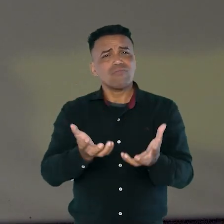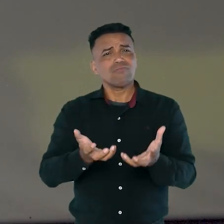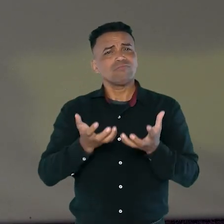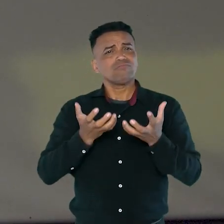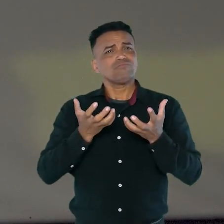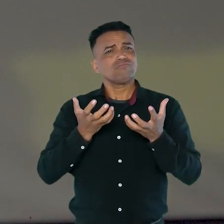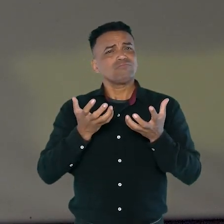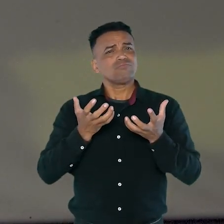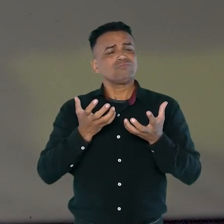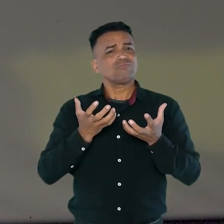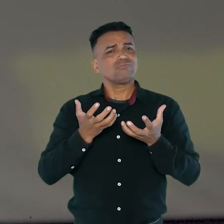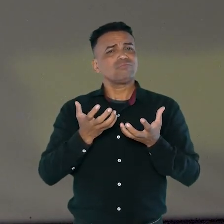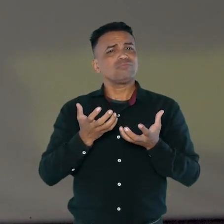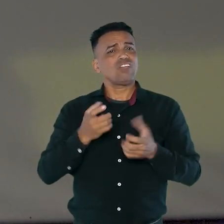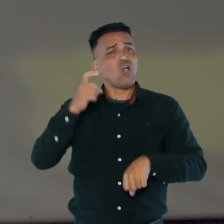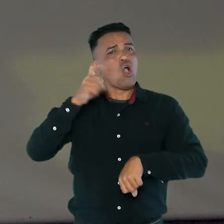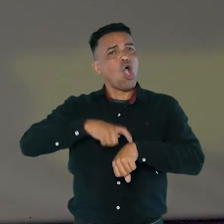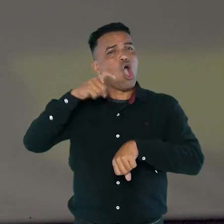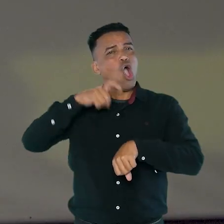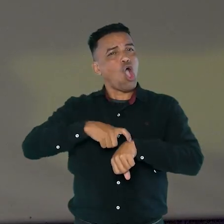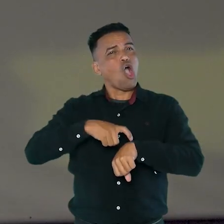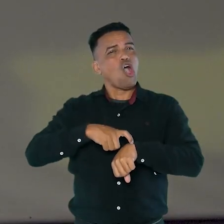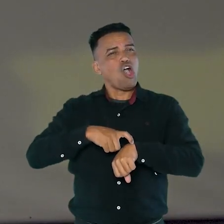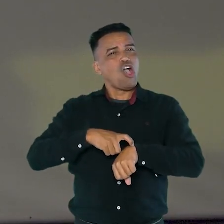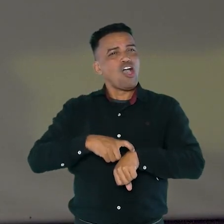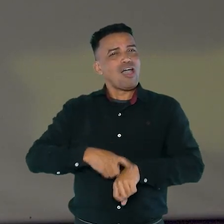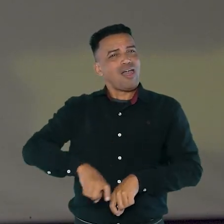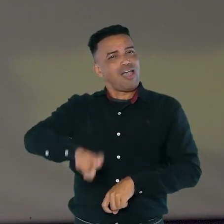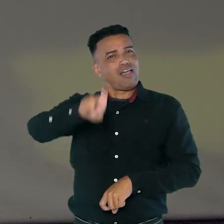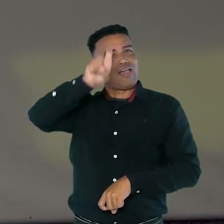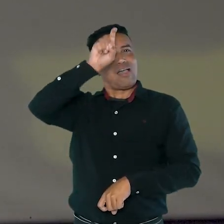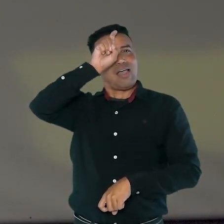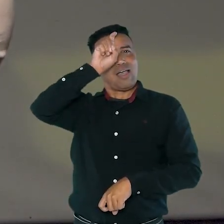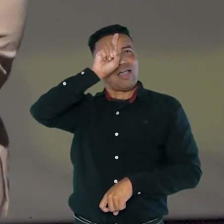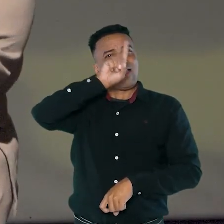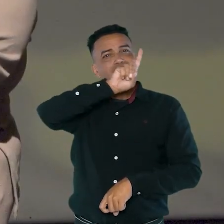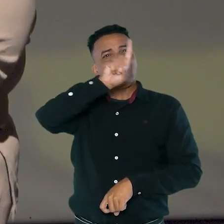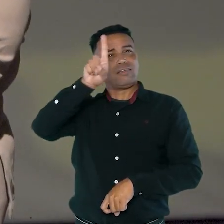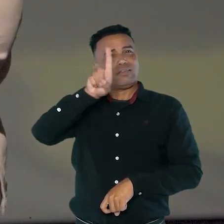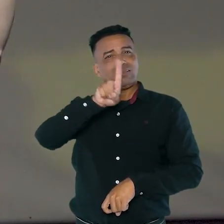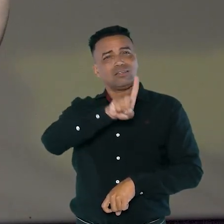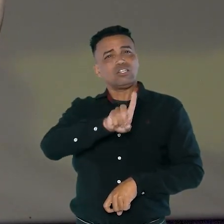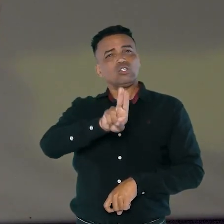ver quando o zumbi chegar.